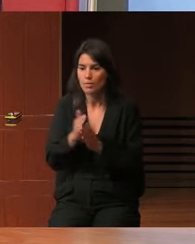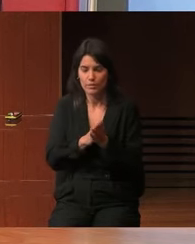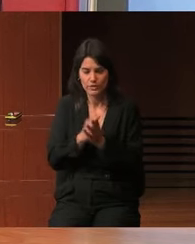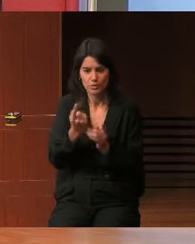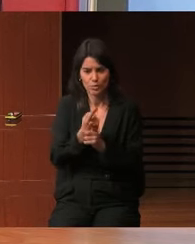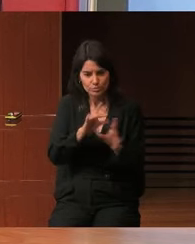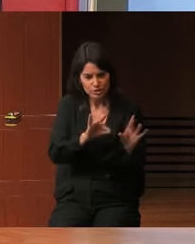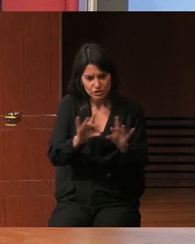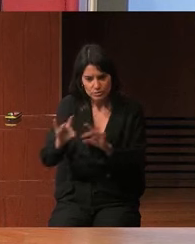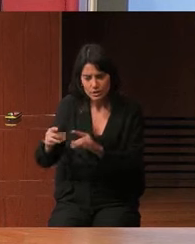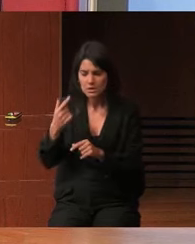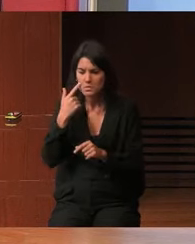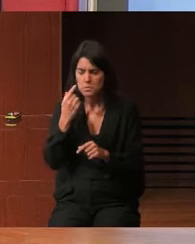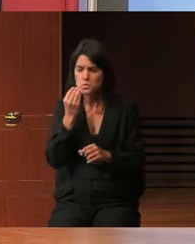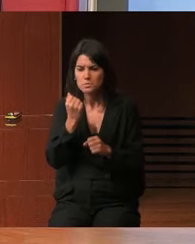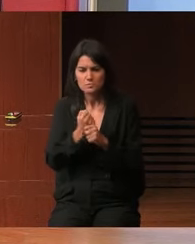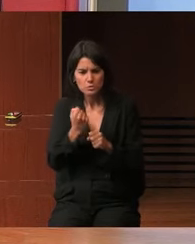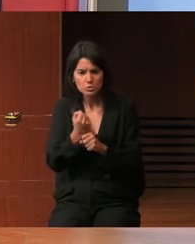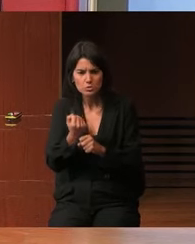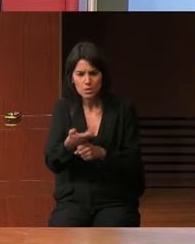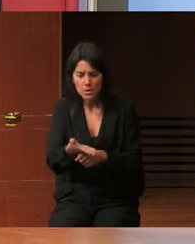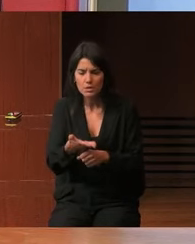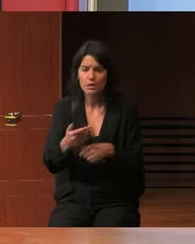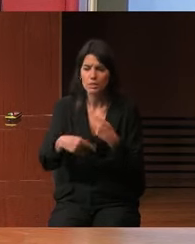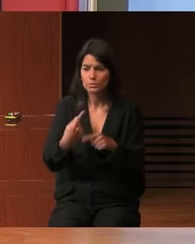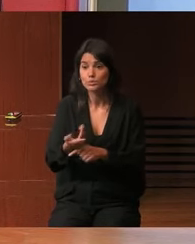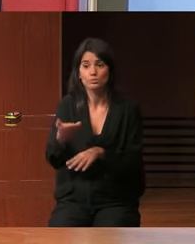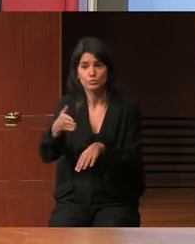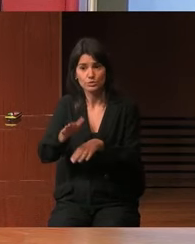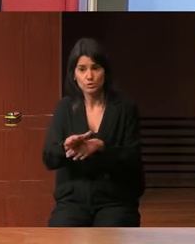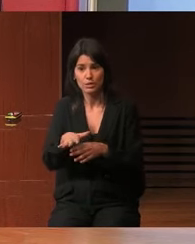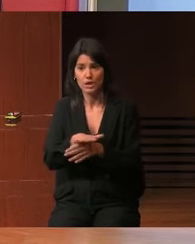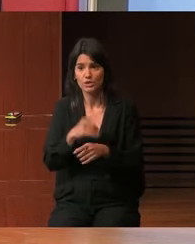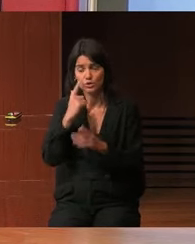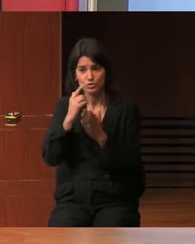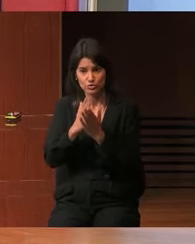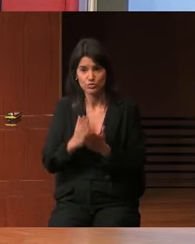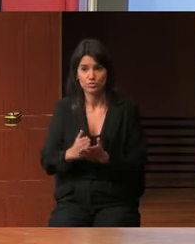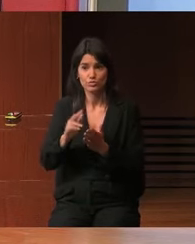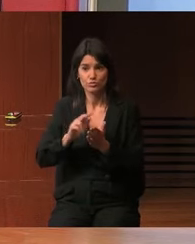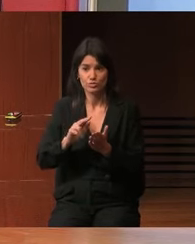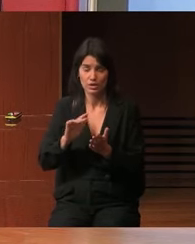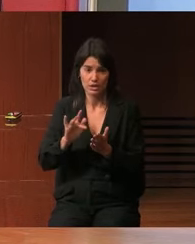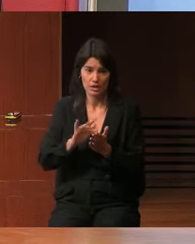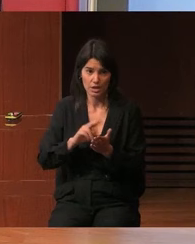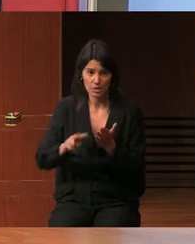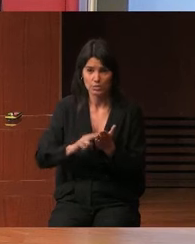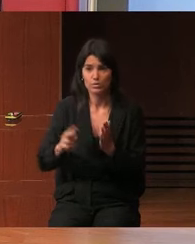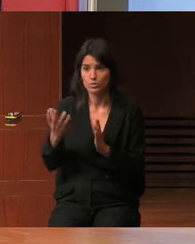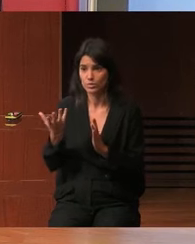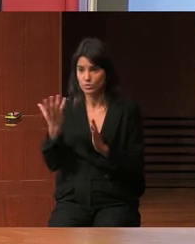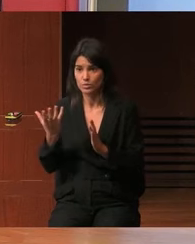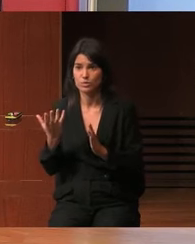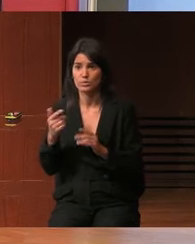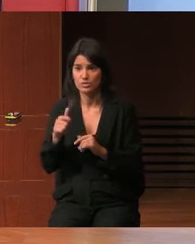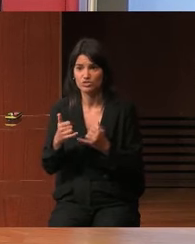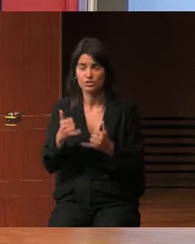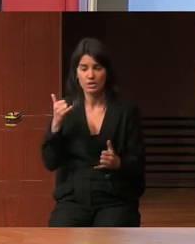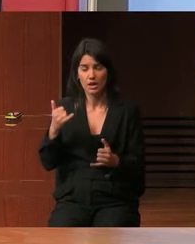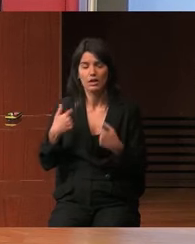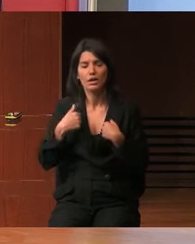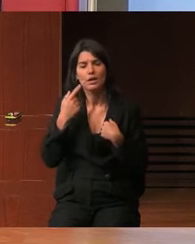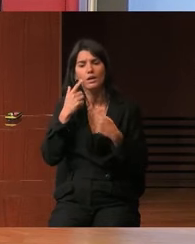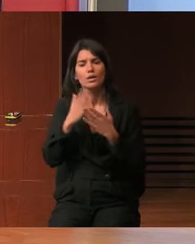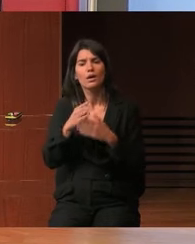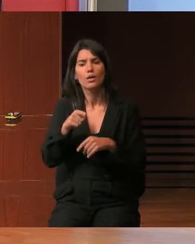ver como elas funcionam. E, por exemplo, na área dos estudos literários digitais, nós, por exemplo, usamos o quantitativo.